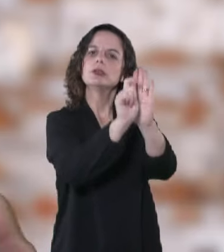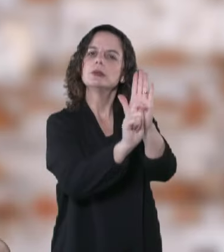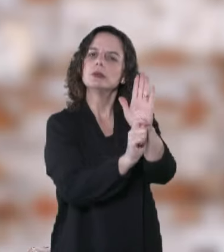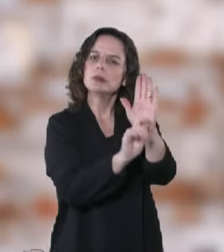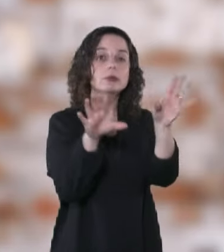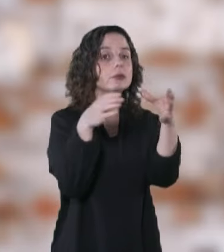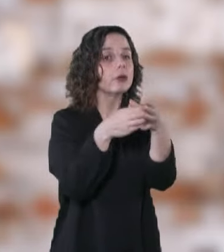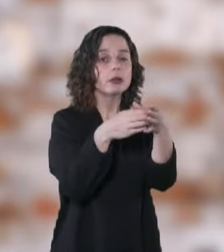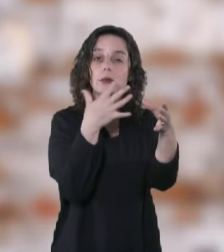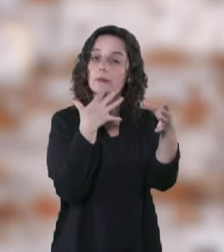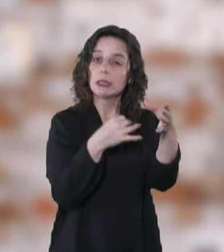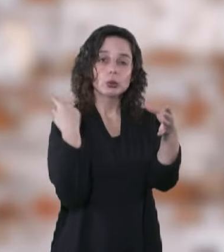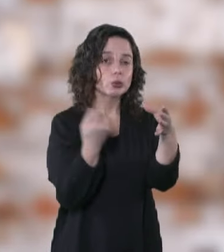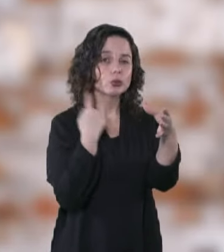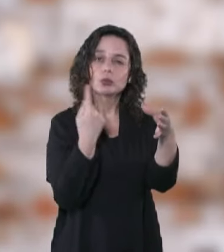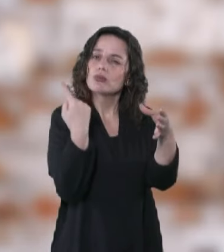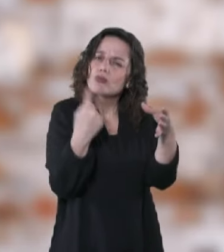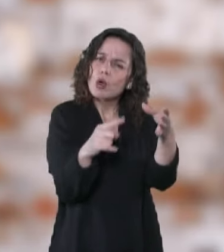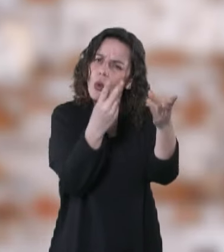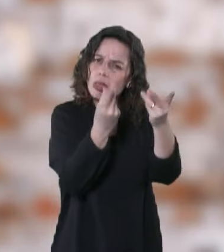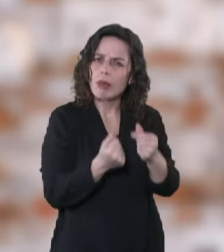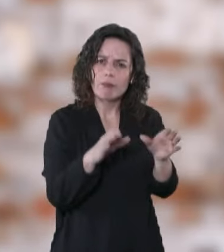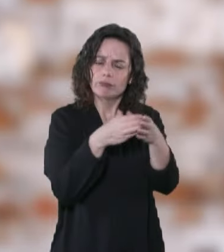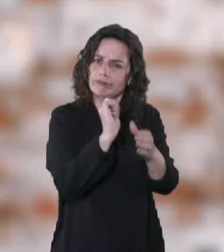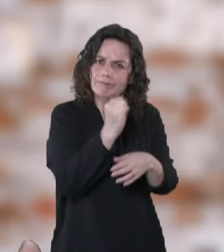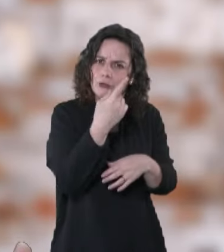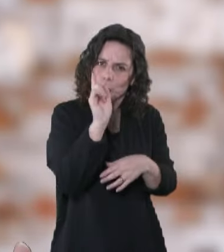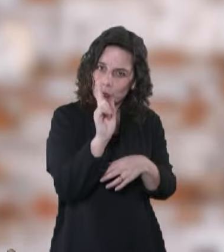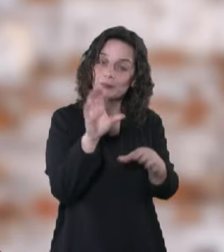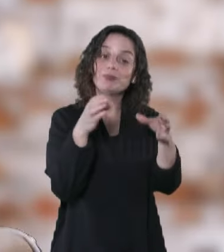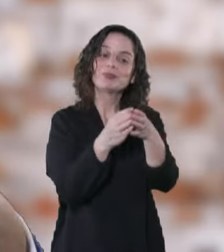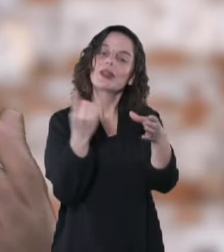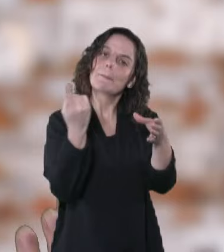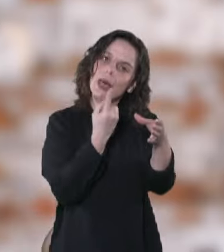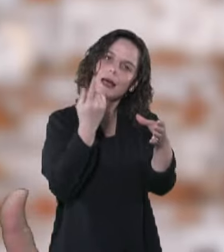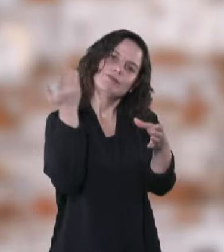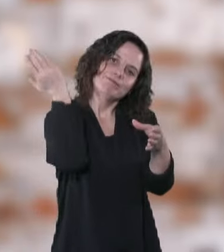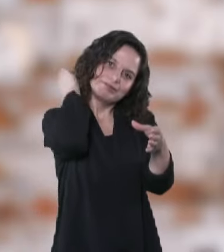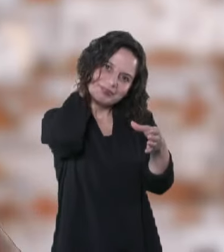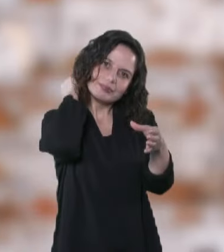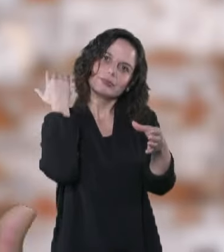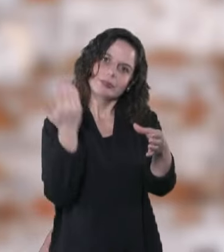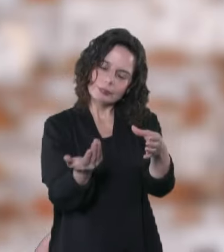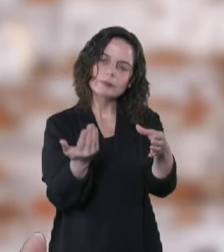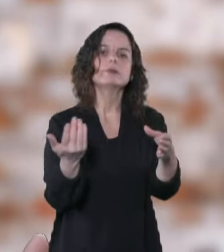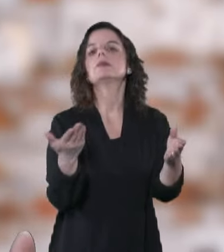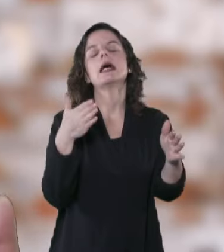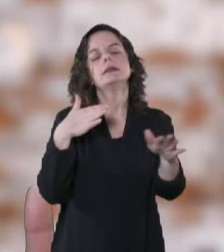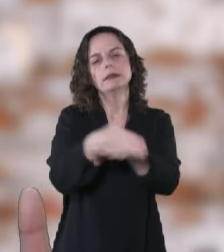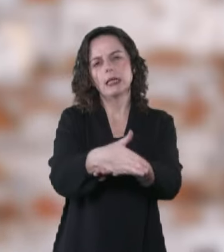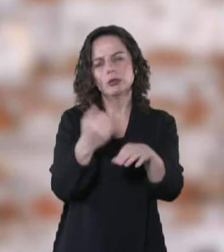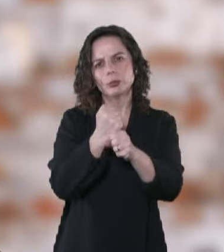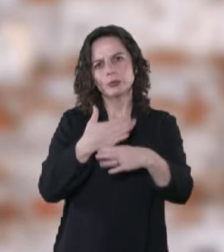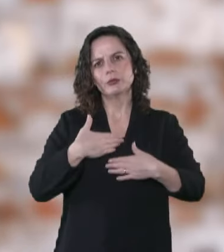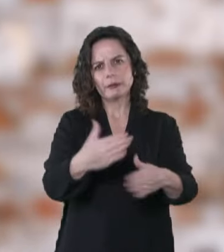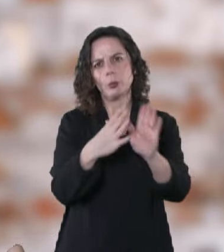todas as ordens, não é só para a ordem dos contabilistas, em que as ordens passam a ser obrigadas a ter novos modelos de acesso à profissão. E